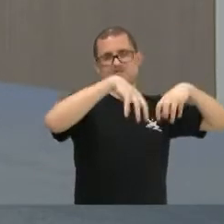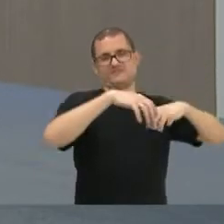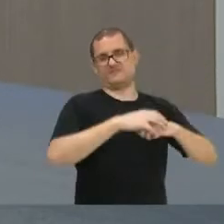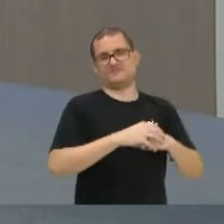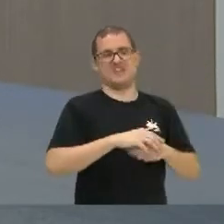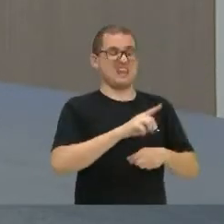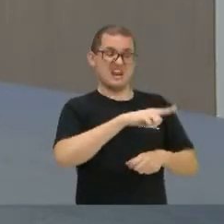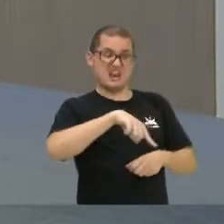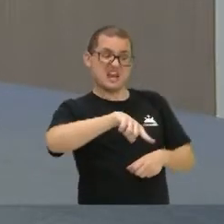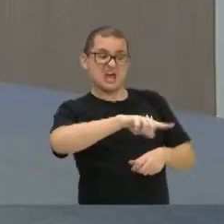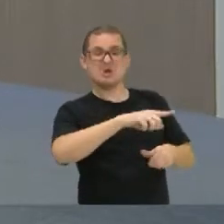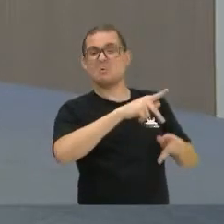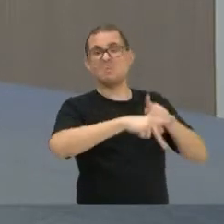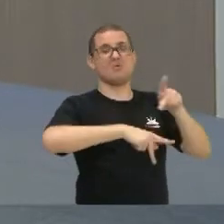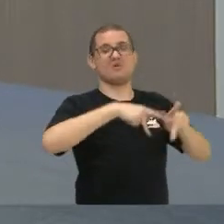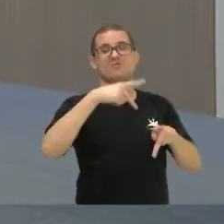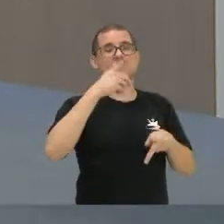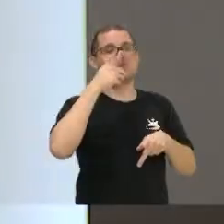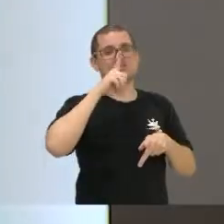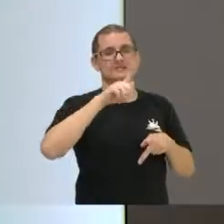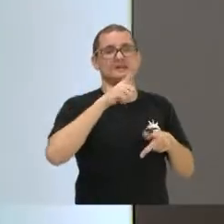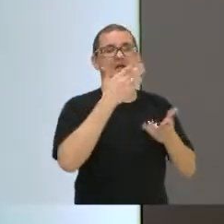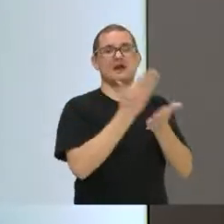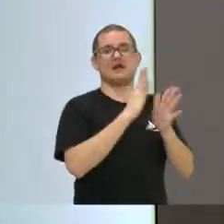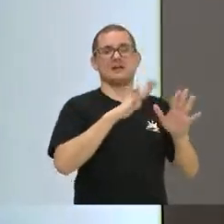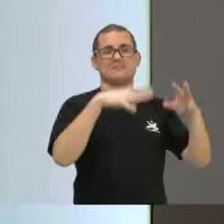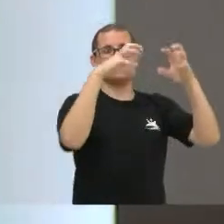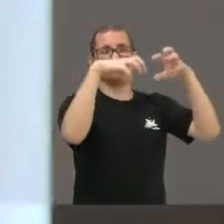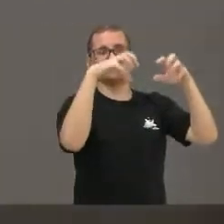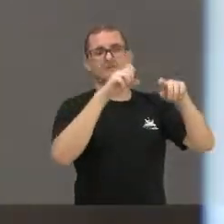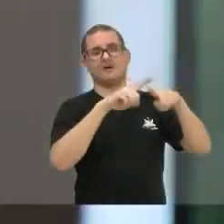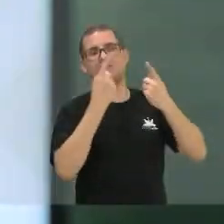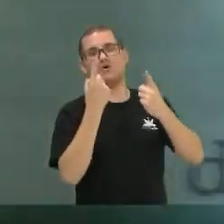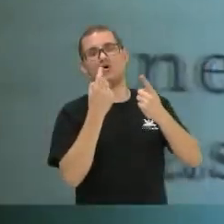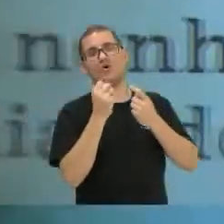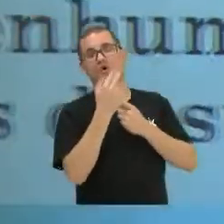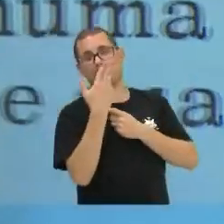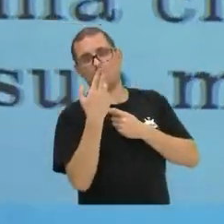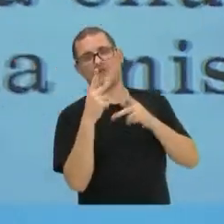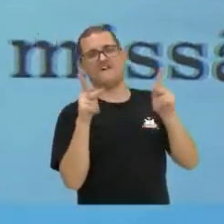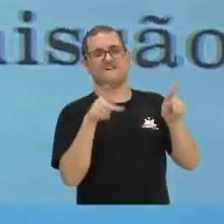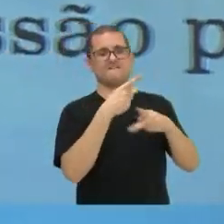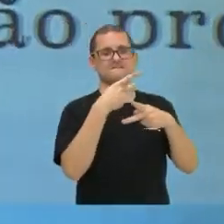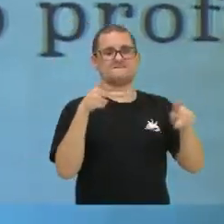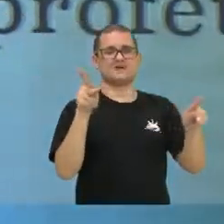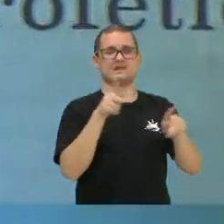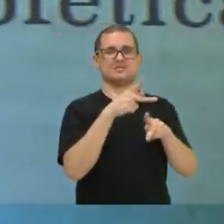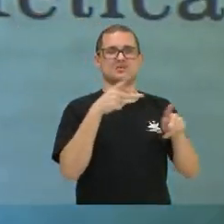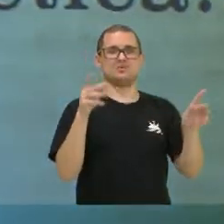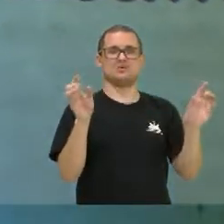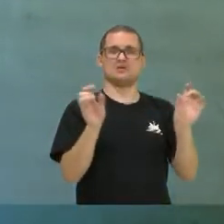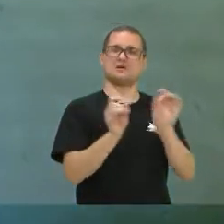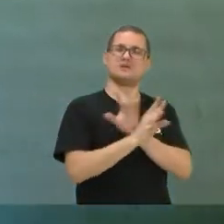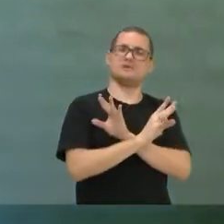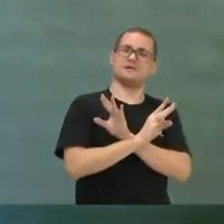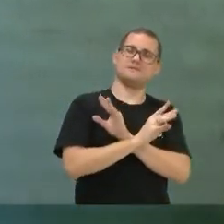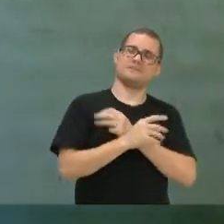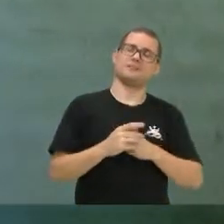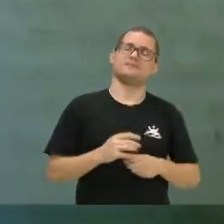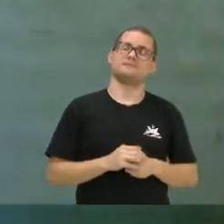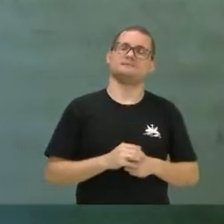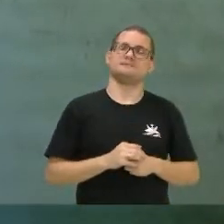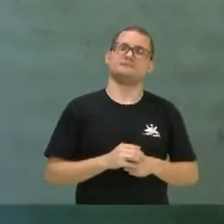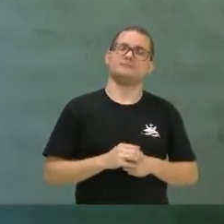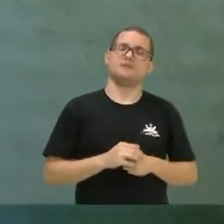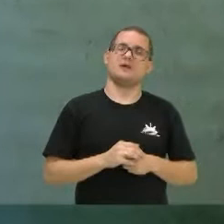é capaz de cessar a chuva ou soprar o vento e durante os dias de